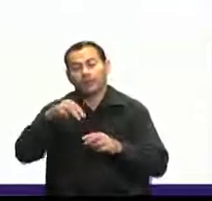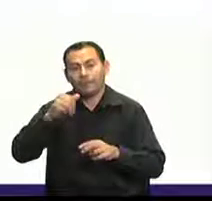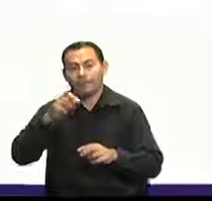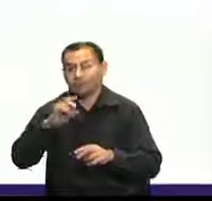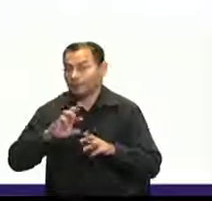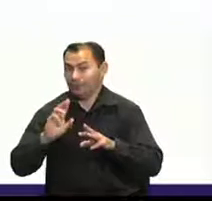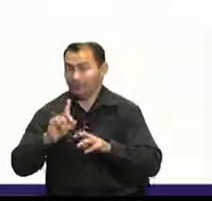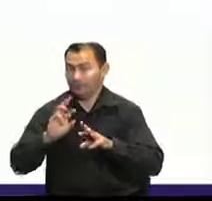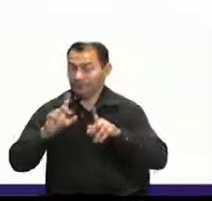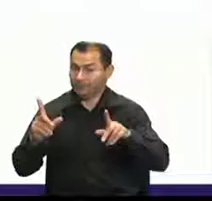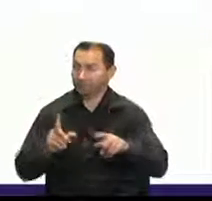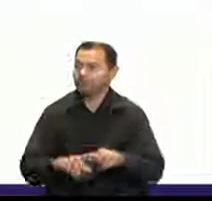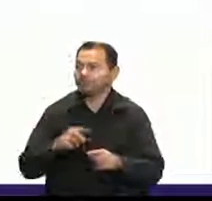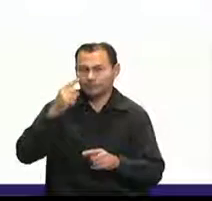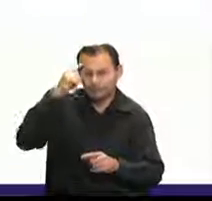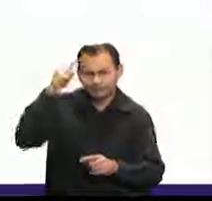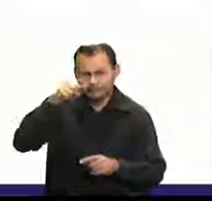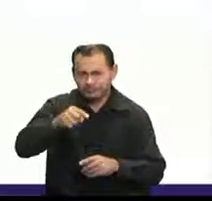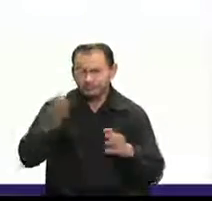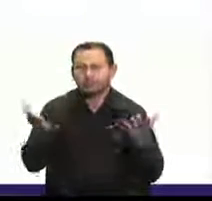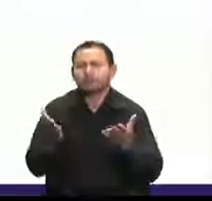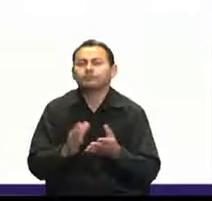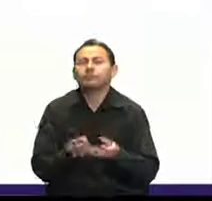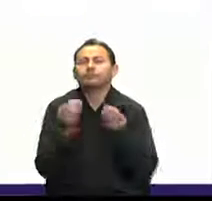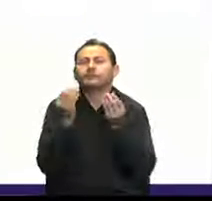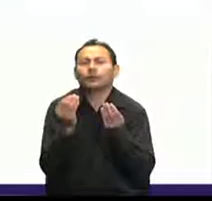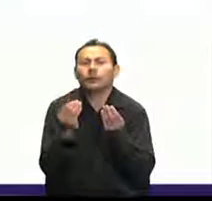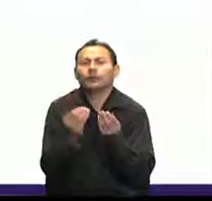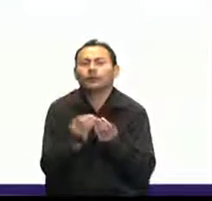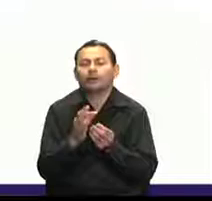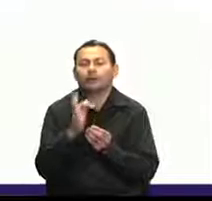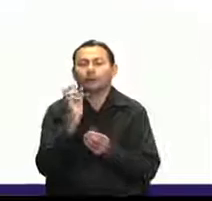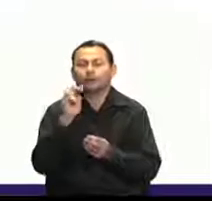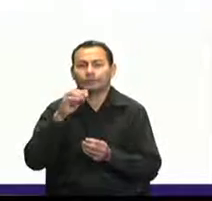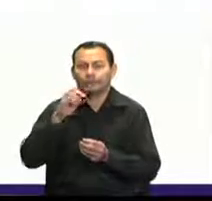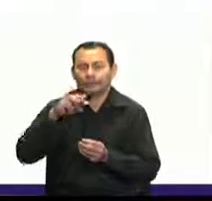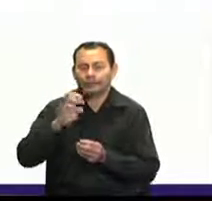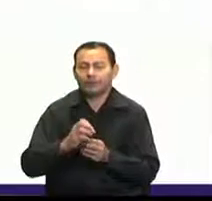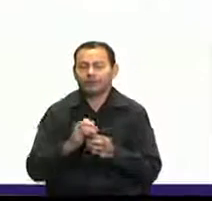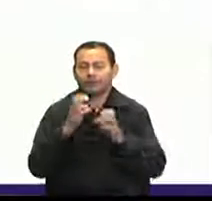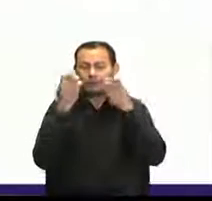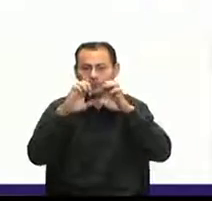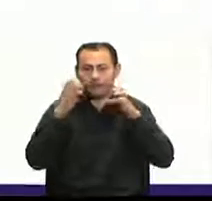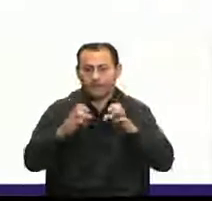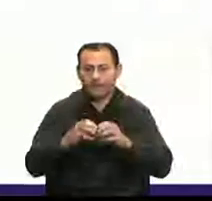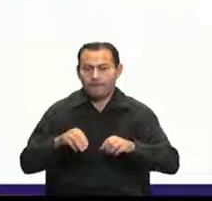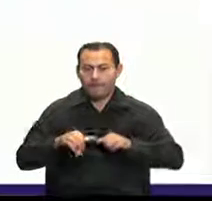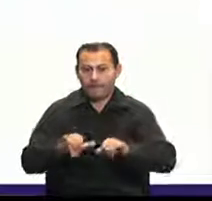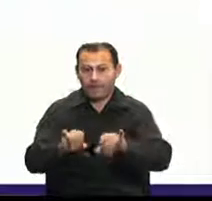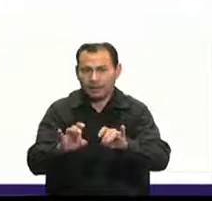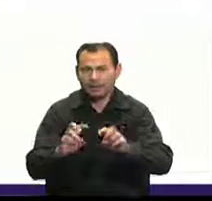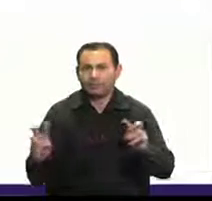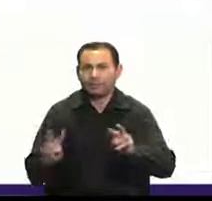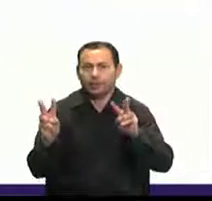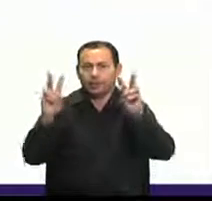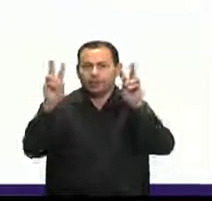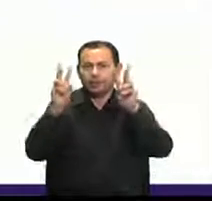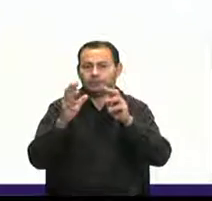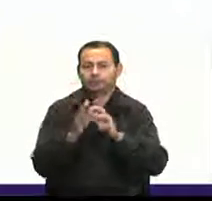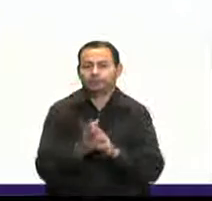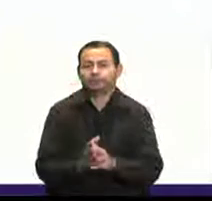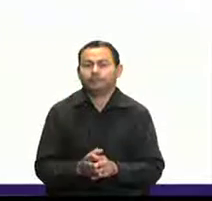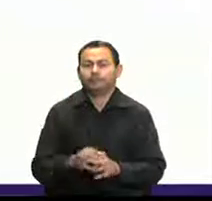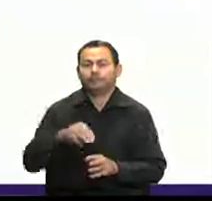não é diferente a dúvida agora é como é o funcionamento ea estrutura do mercado de valores